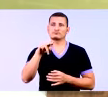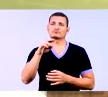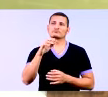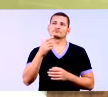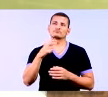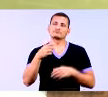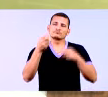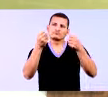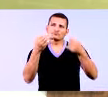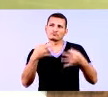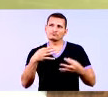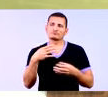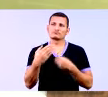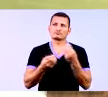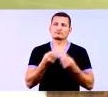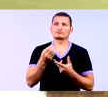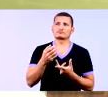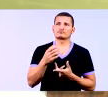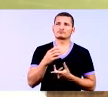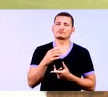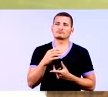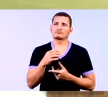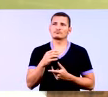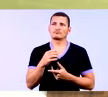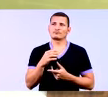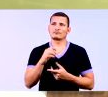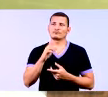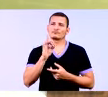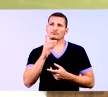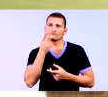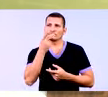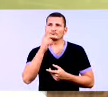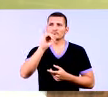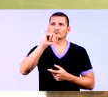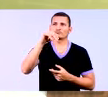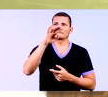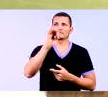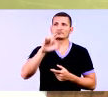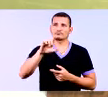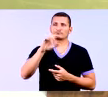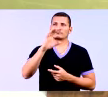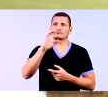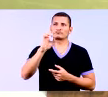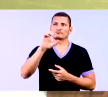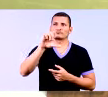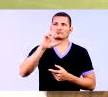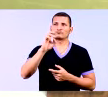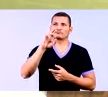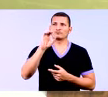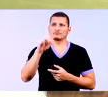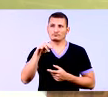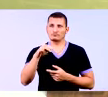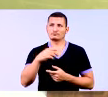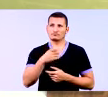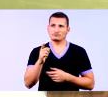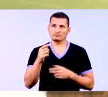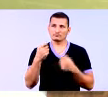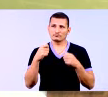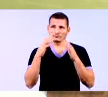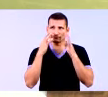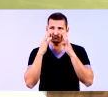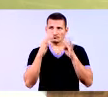outras características a mais, só disse que era um processador Intel Celeron. Então vale a pena vocês o quê? Atentarem também aos detalhes,